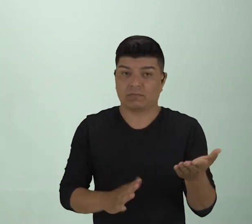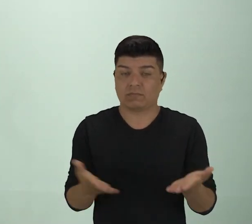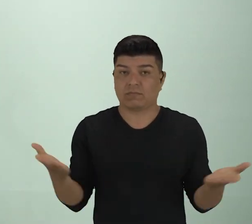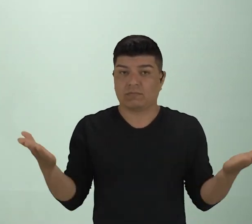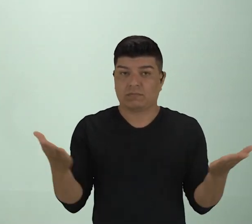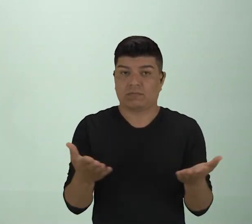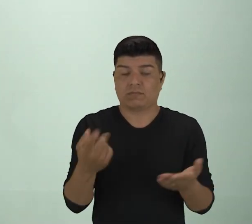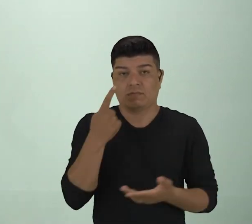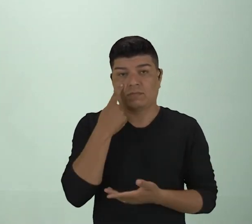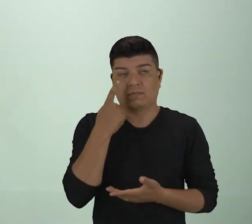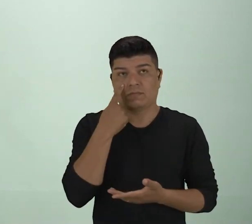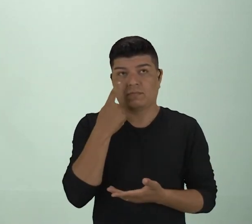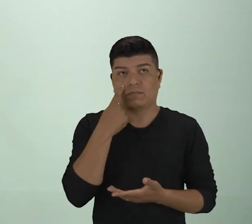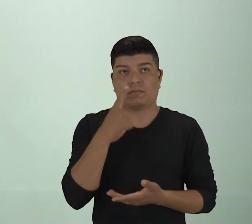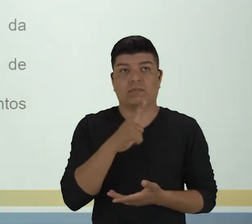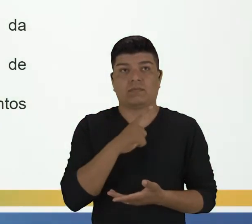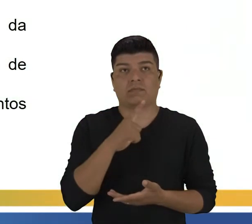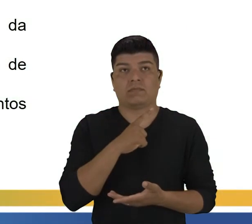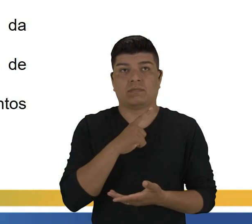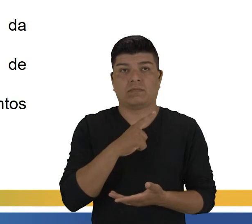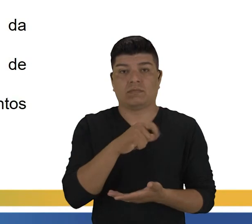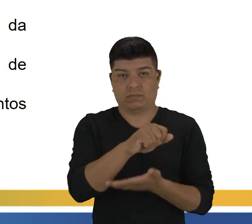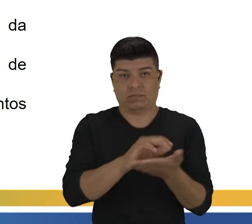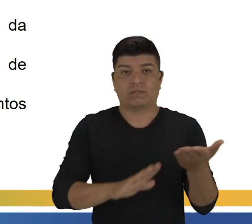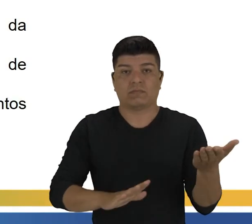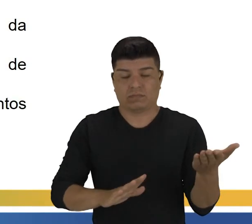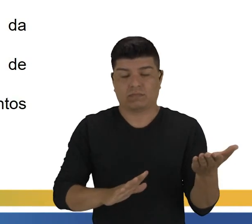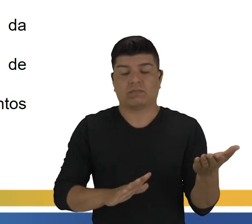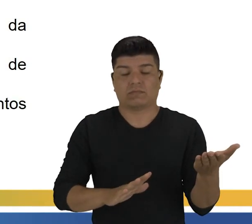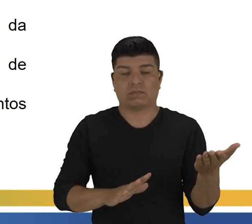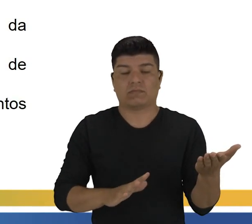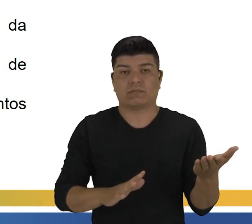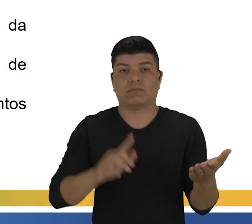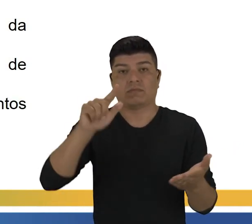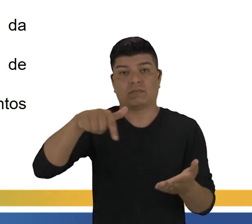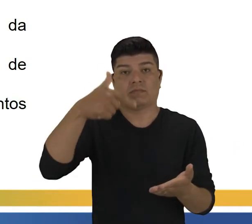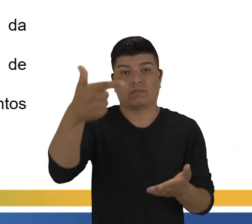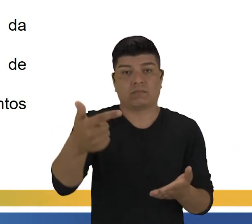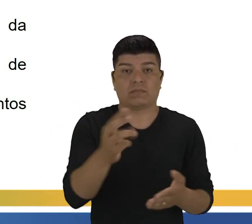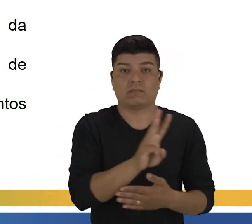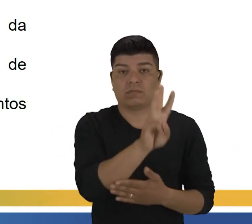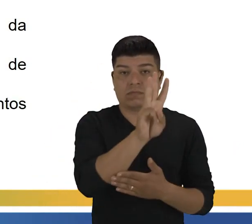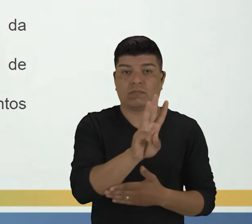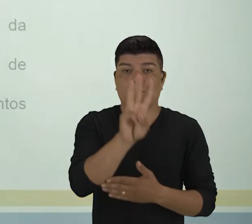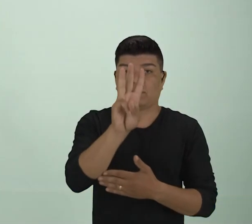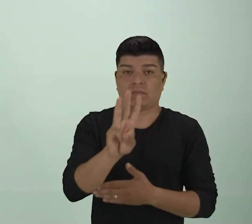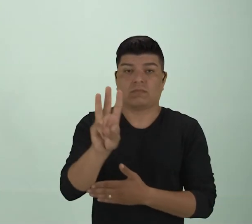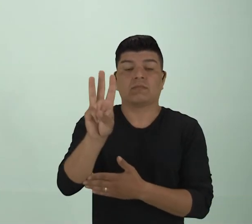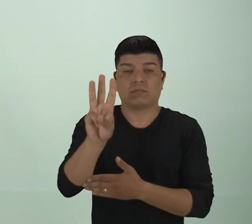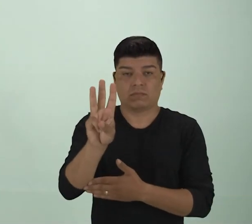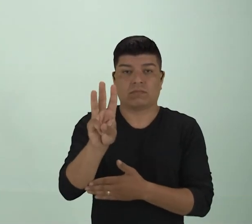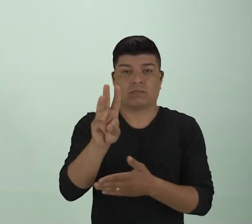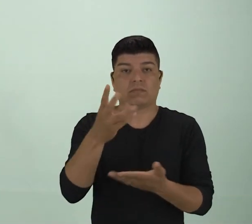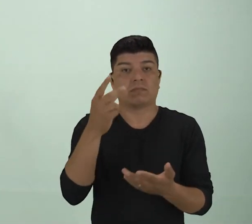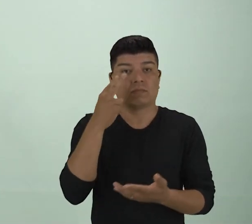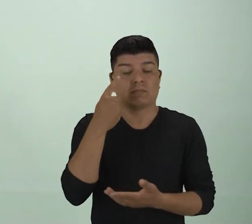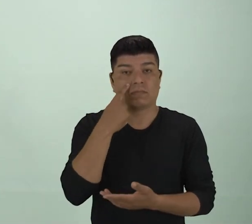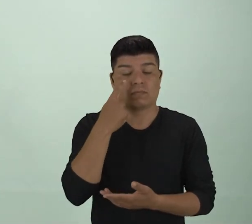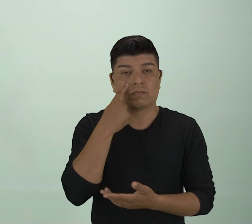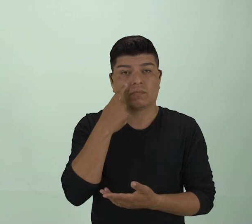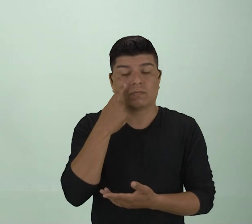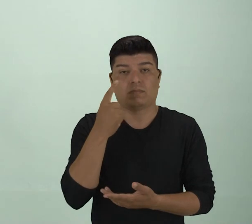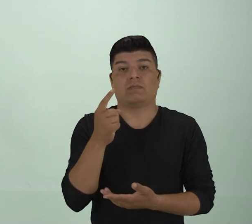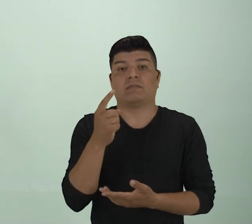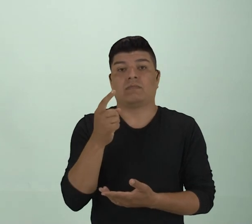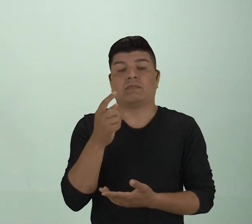que nós vimos, nós temos aí alguns exercícios que vocês depois podem acessar a plataforma e verificarem direitinho